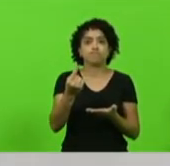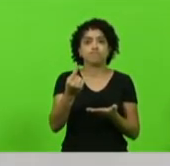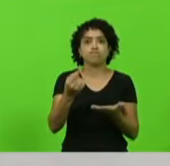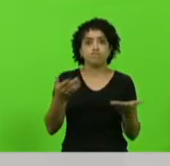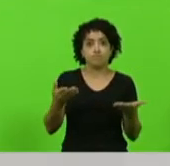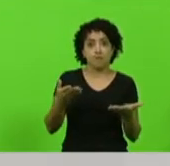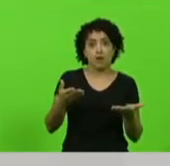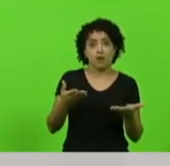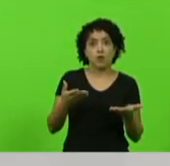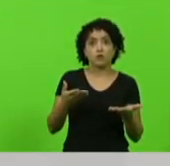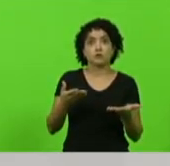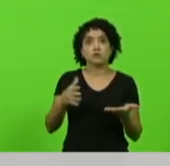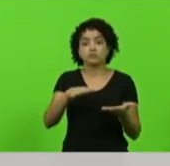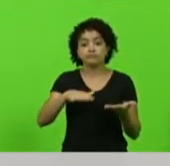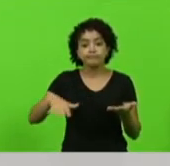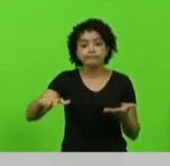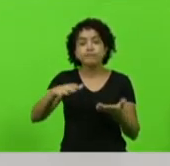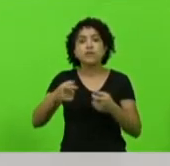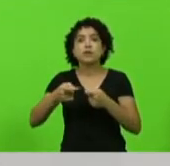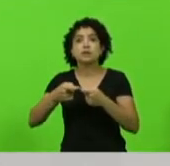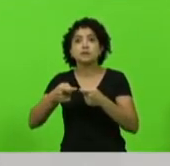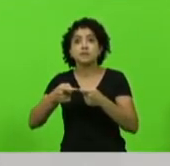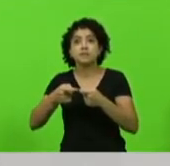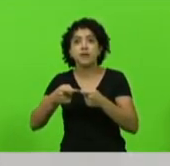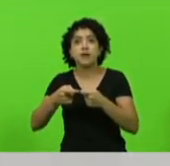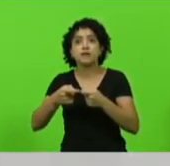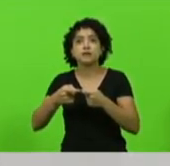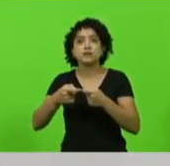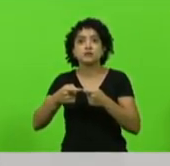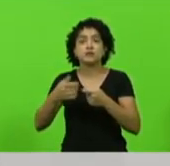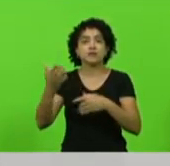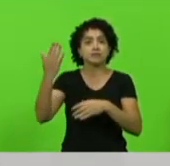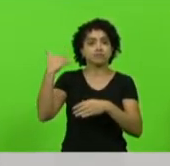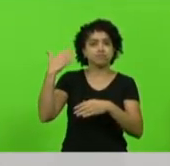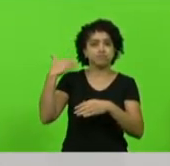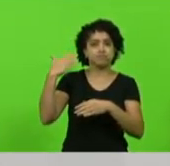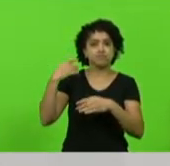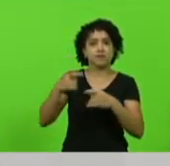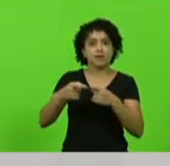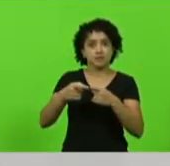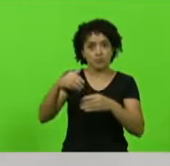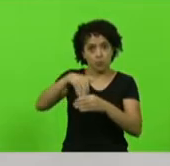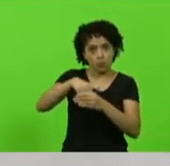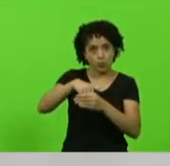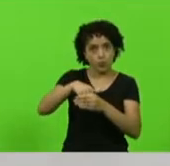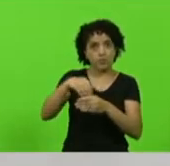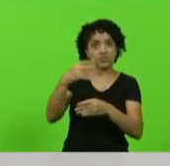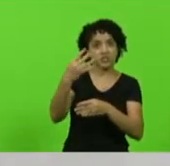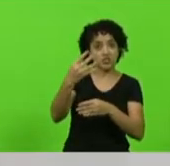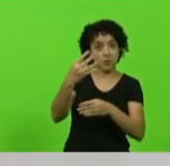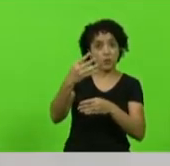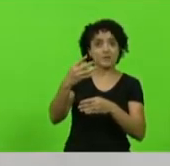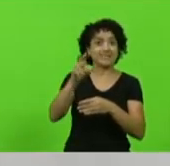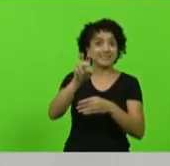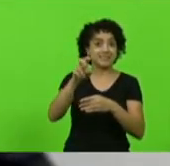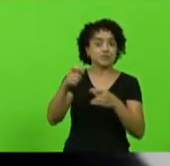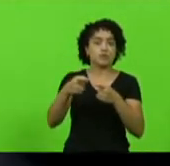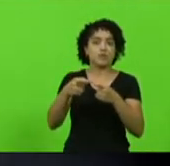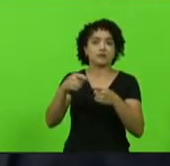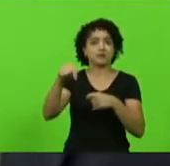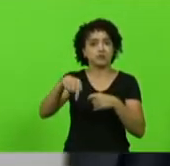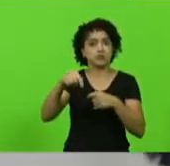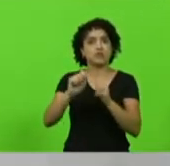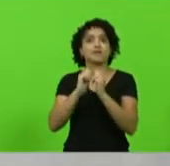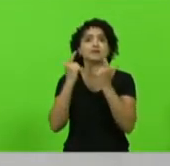remanescente da classe médica aqui. Antes, na última legislatura, éramos em 4, 5 até